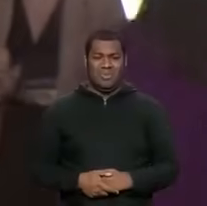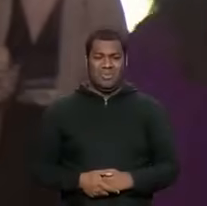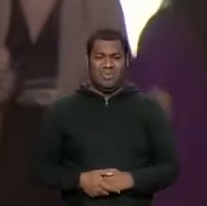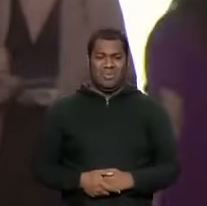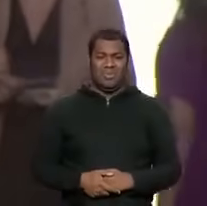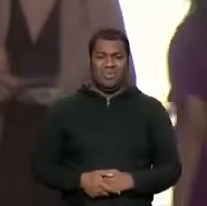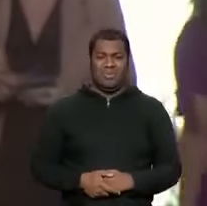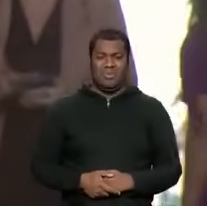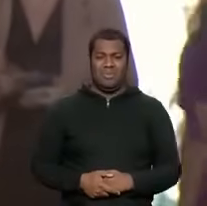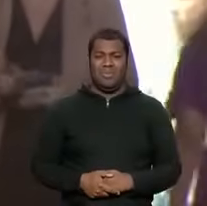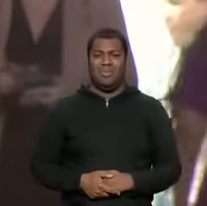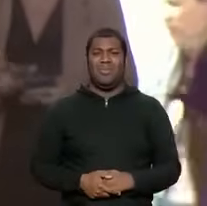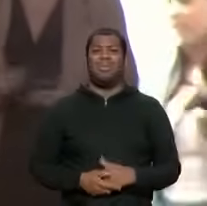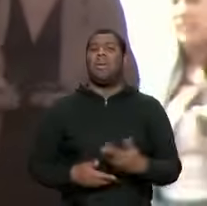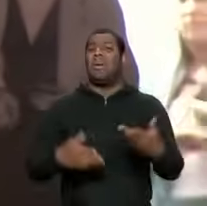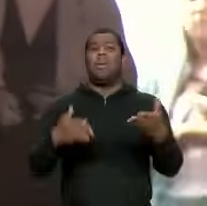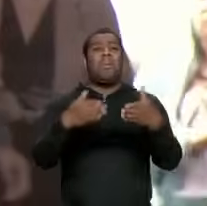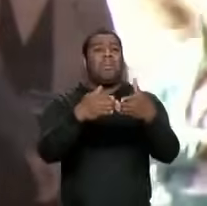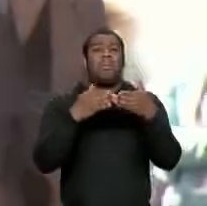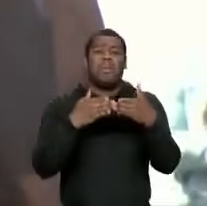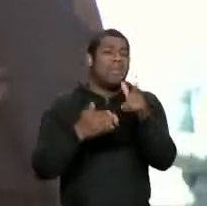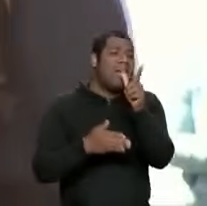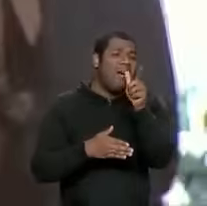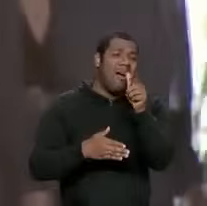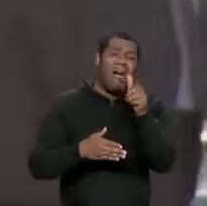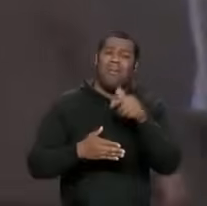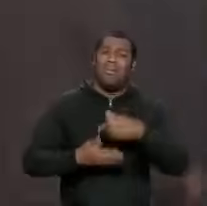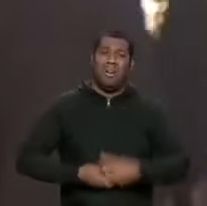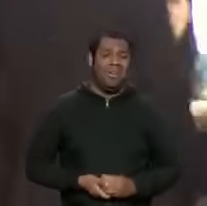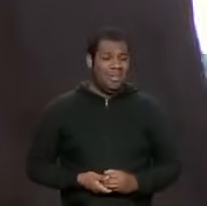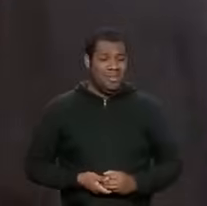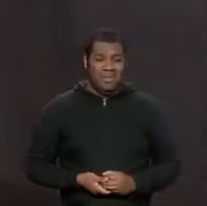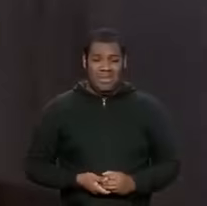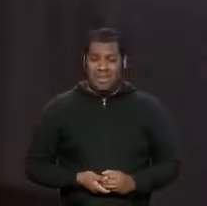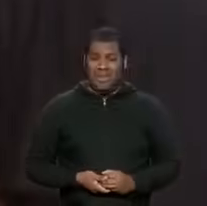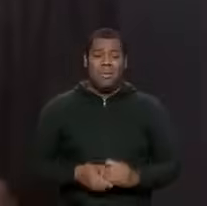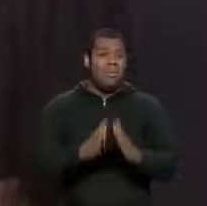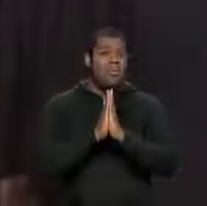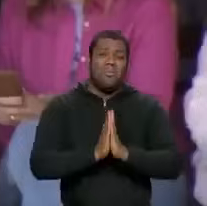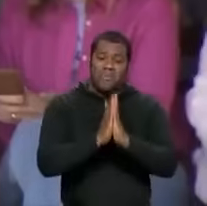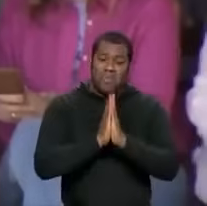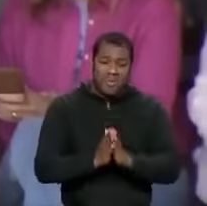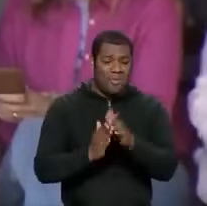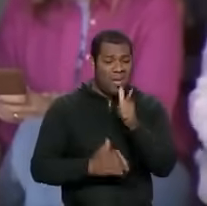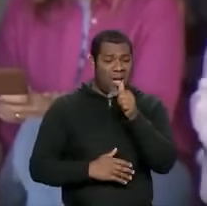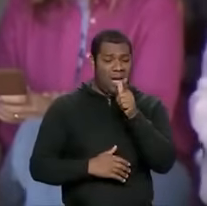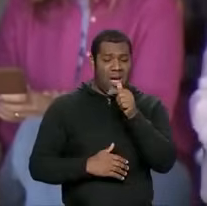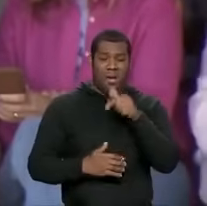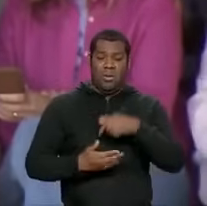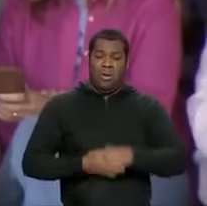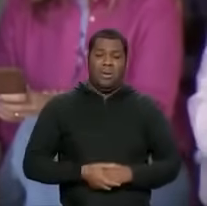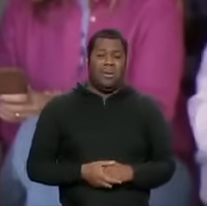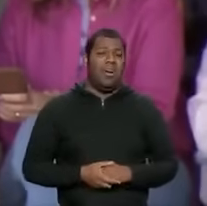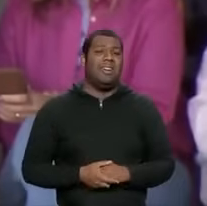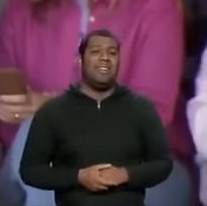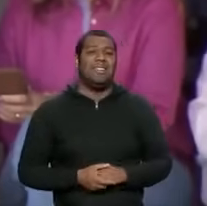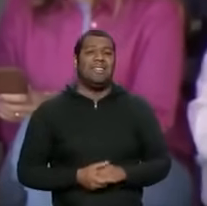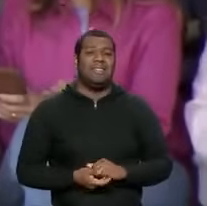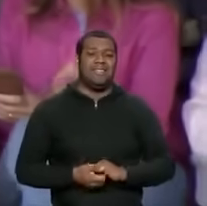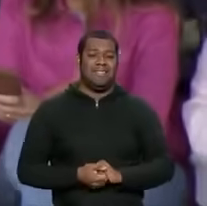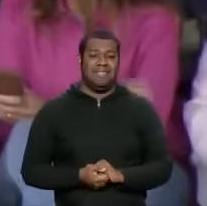começar eu preciso uma água porque senão não vou conseguir dar conta por favor me deu me arranja aí por favor